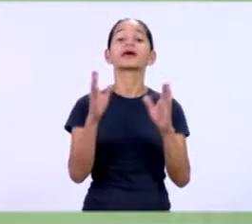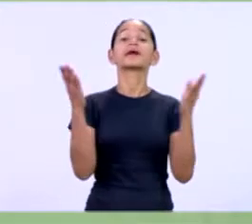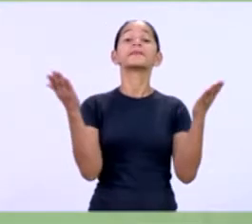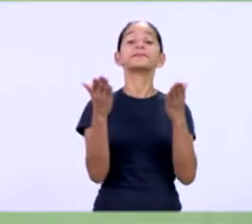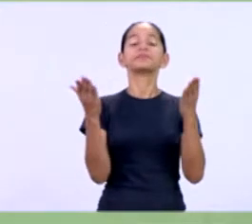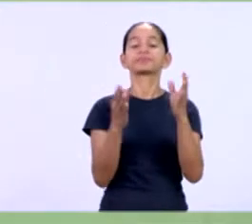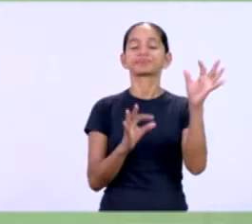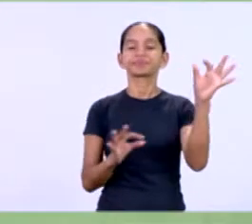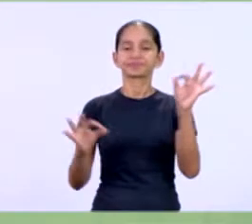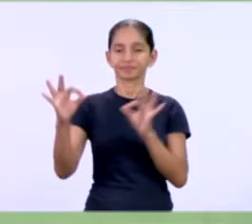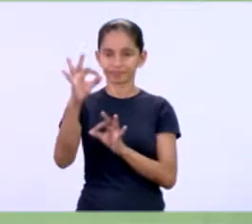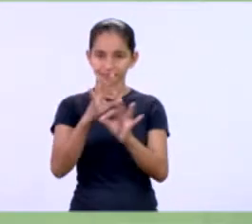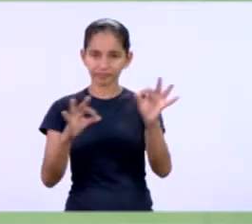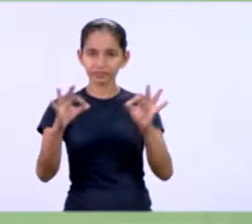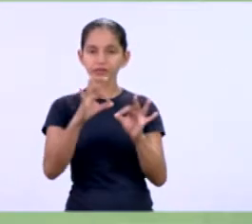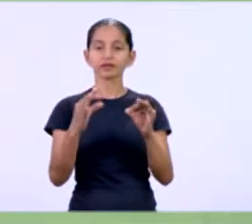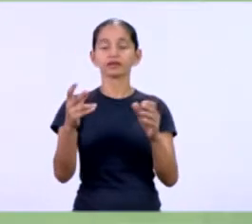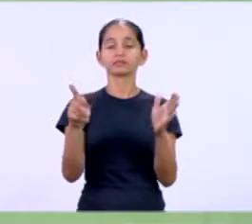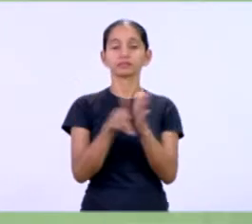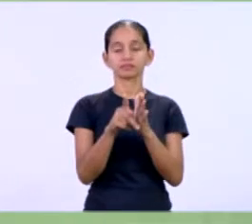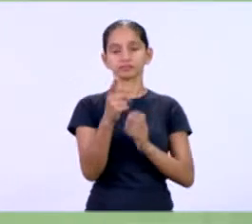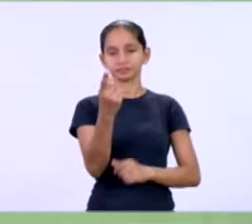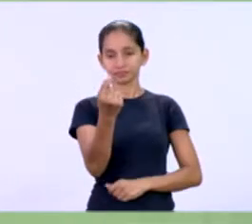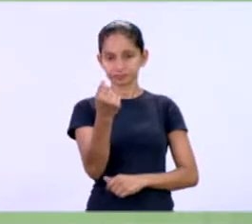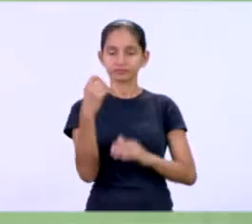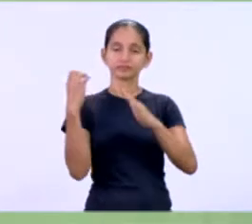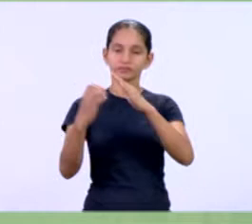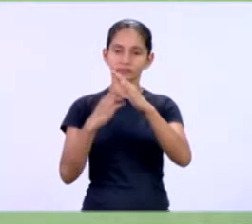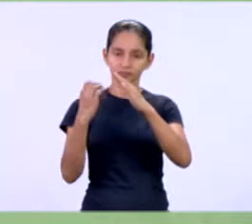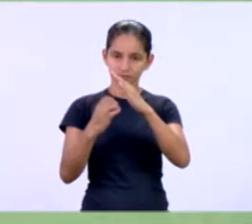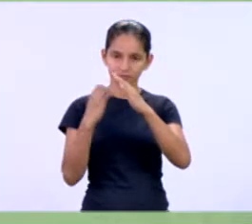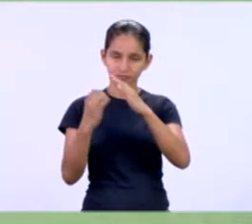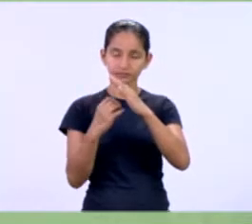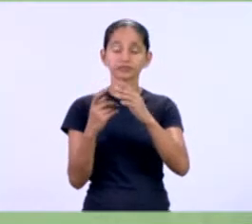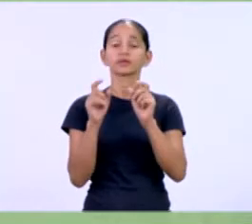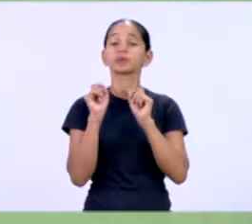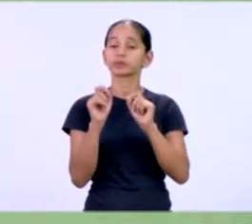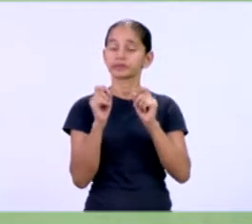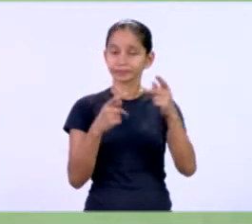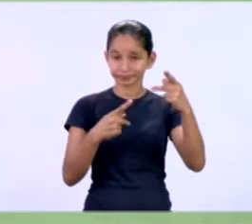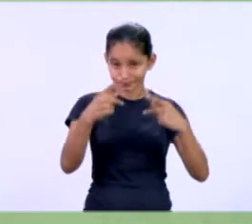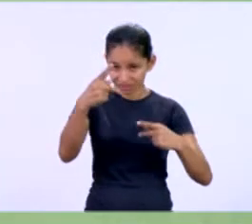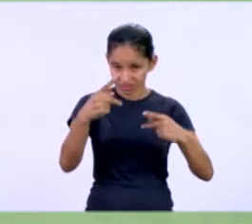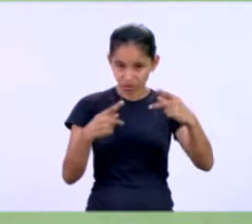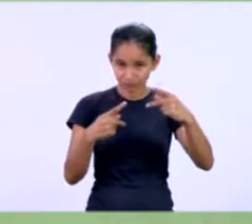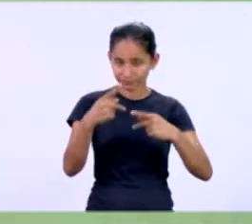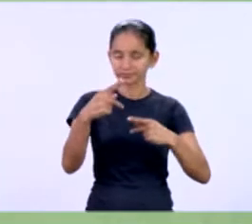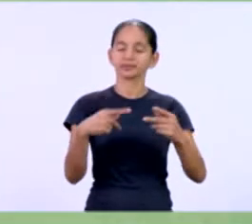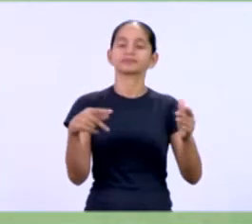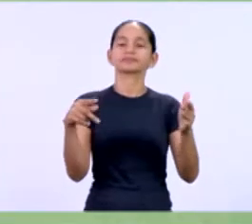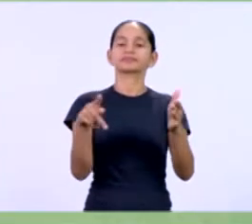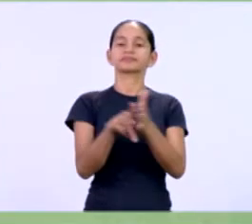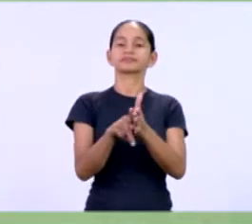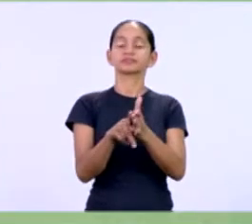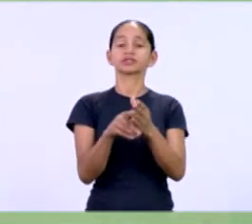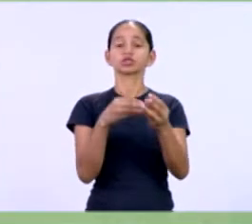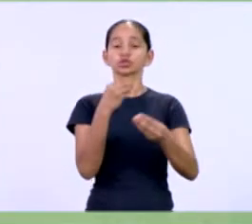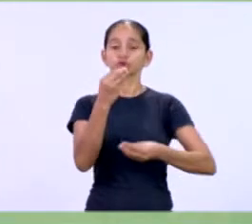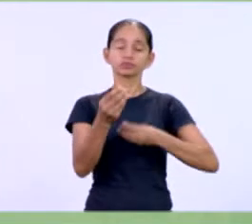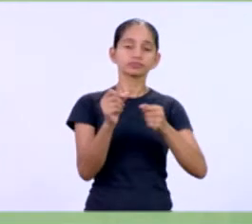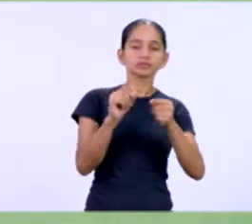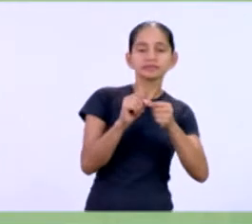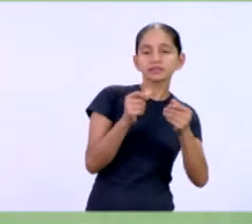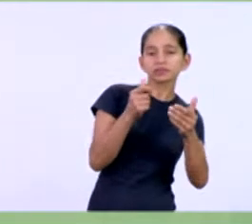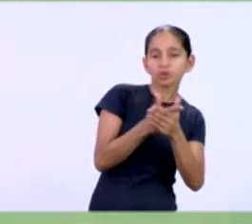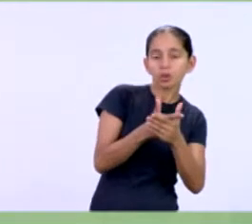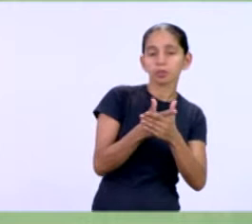Orçamento empresarial. O orçamento é um plano detalhado de aquisições.